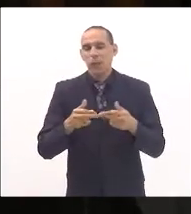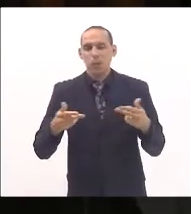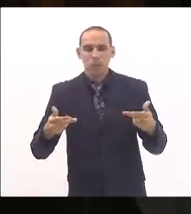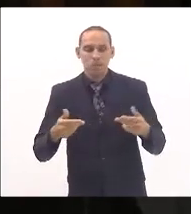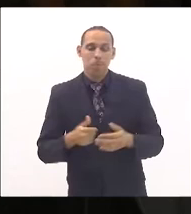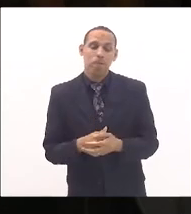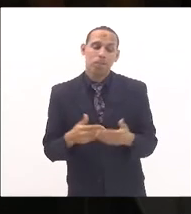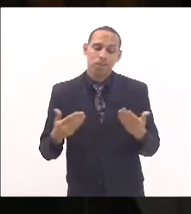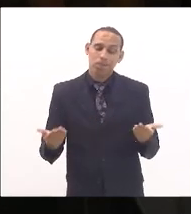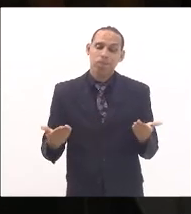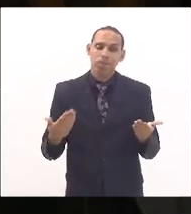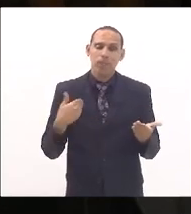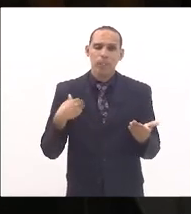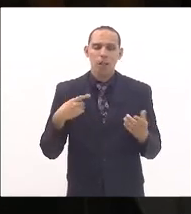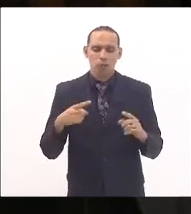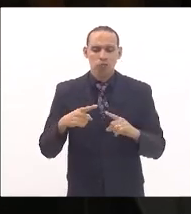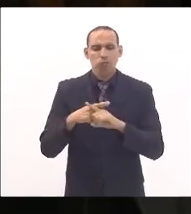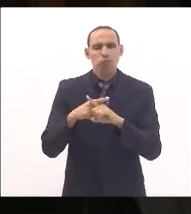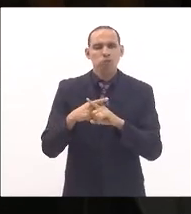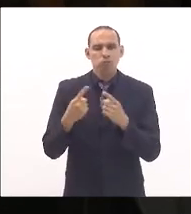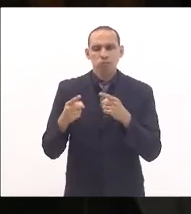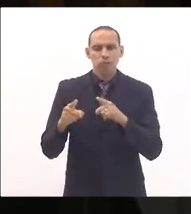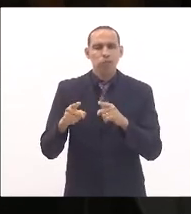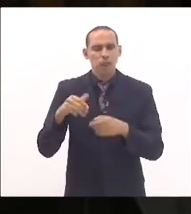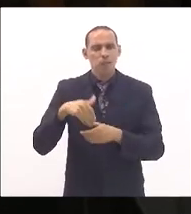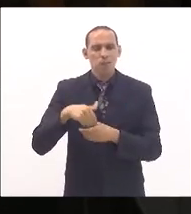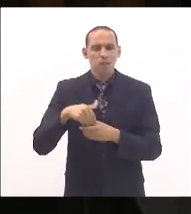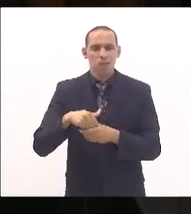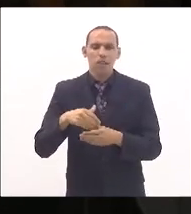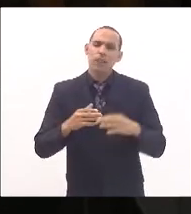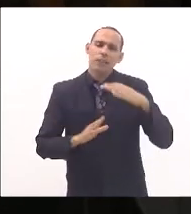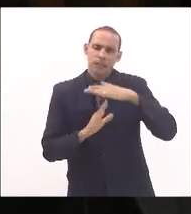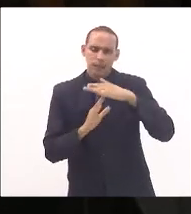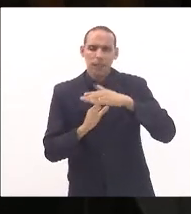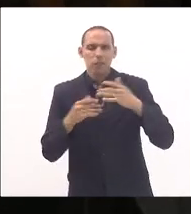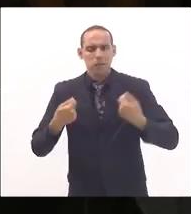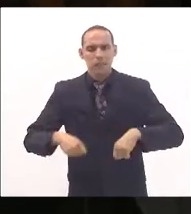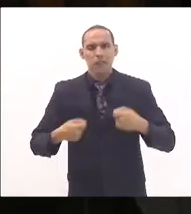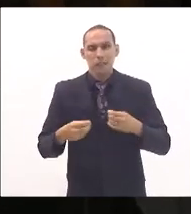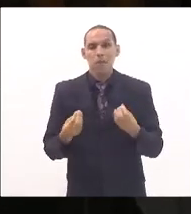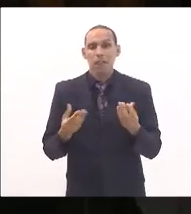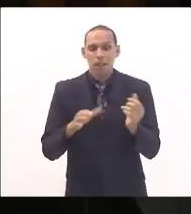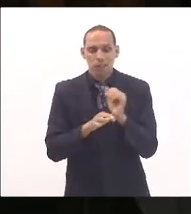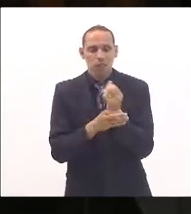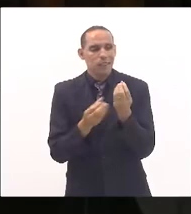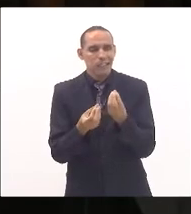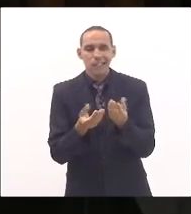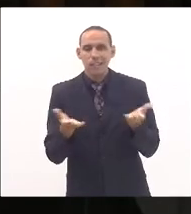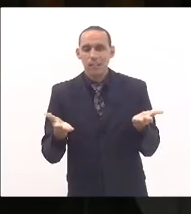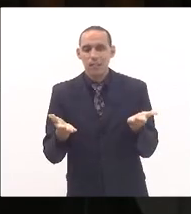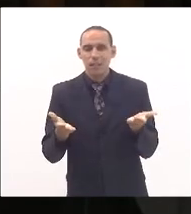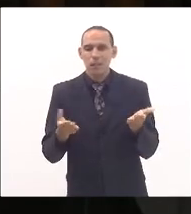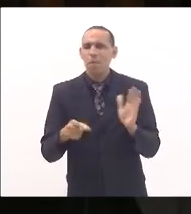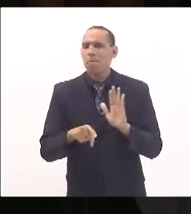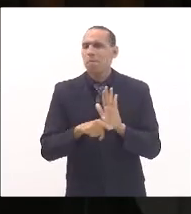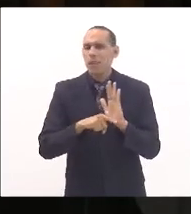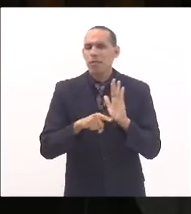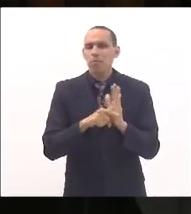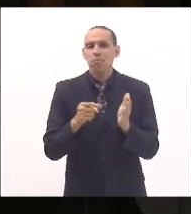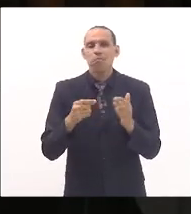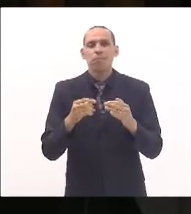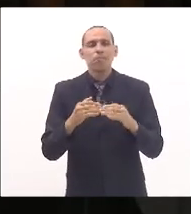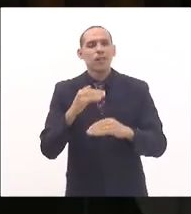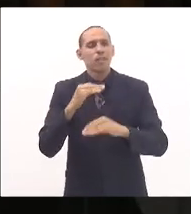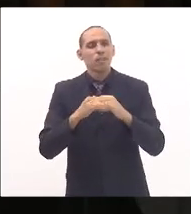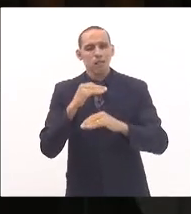que o meu voto é contrário, né? Eu entendo que o teto tem que existir para garantir um mínimo de equidade